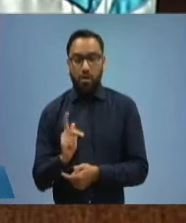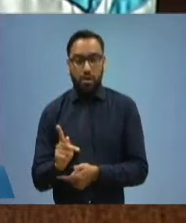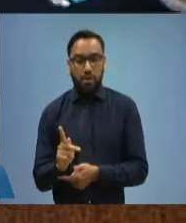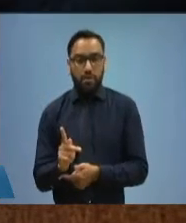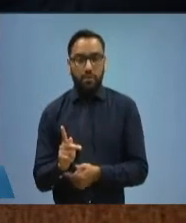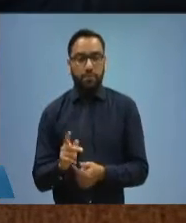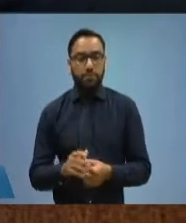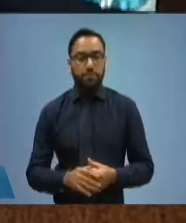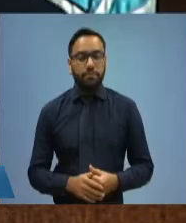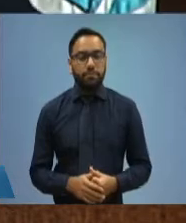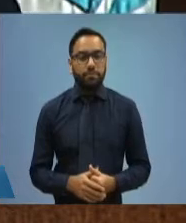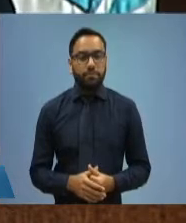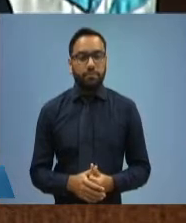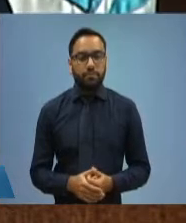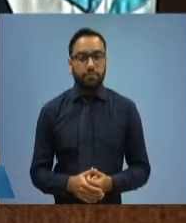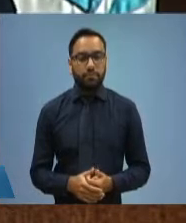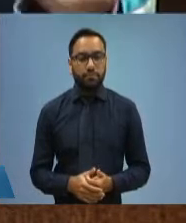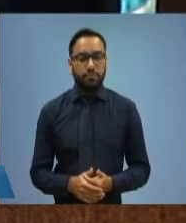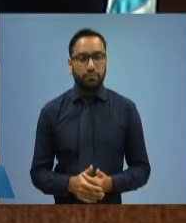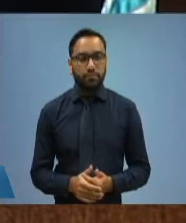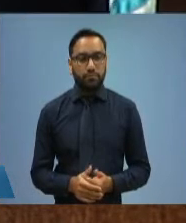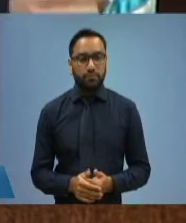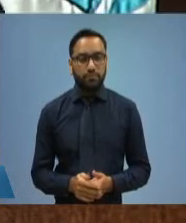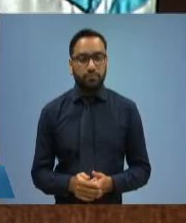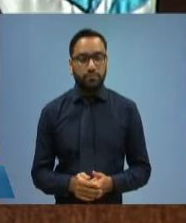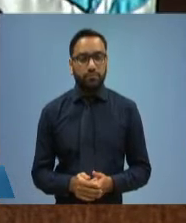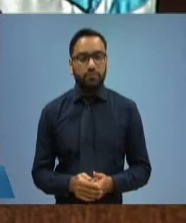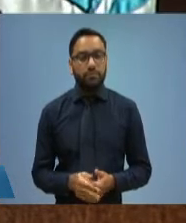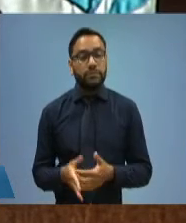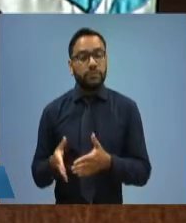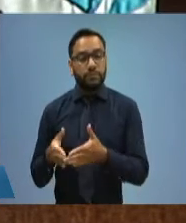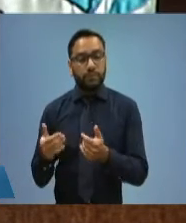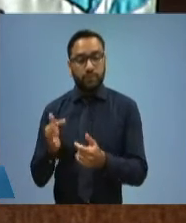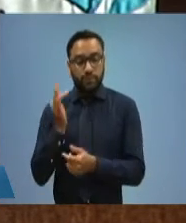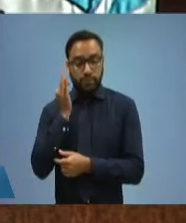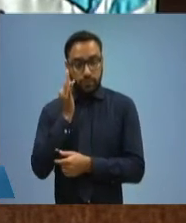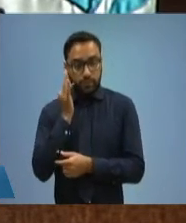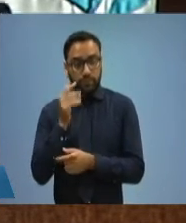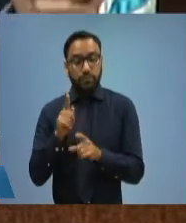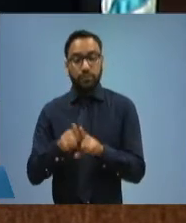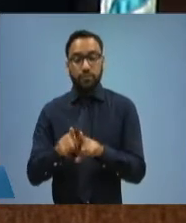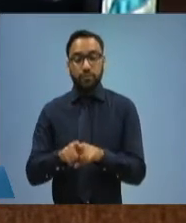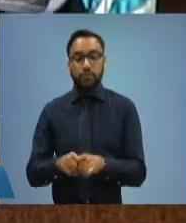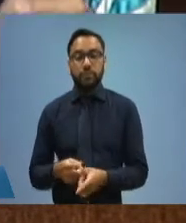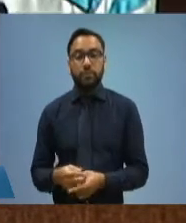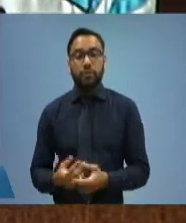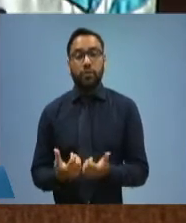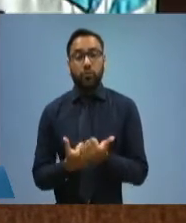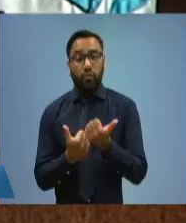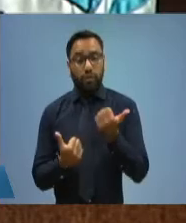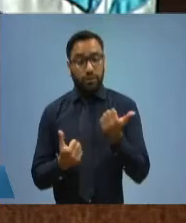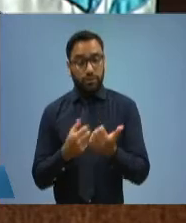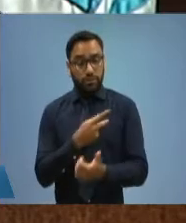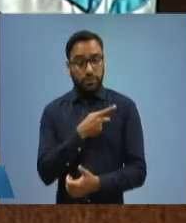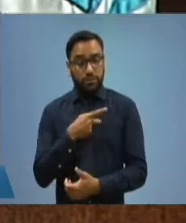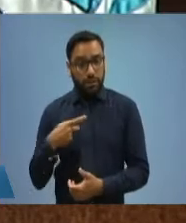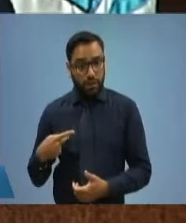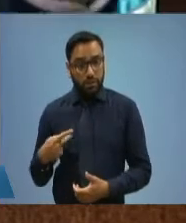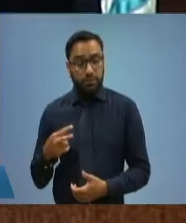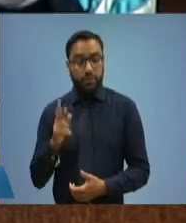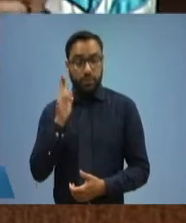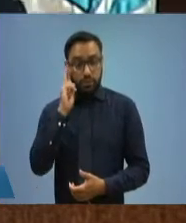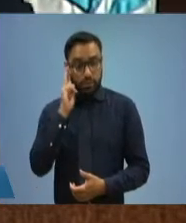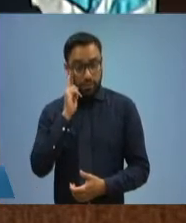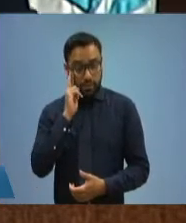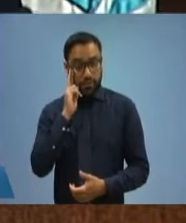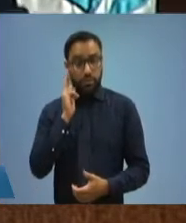vereador presidente, vereador Fábio Braga, peço para o vereador vice-presidente, vereador Catume, falo aqui com o líder de governo, vereador Claudinei,